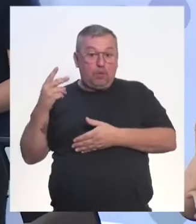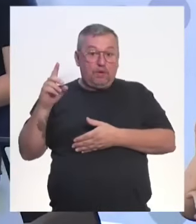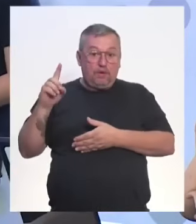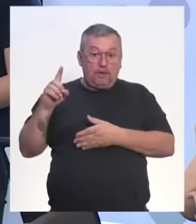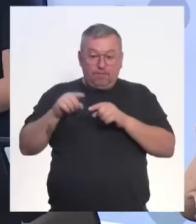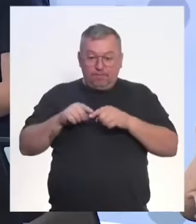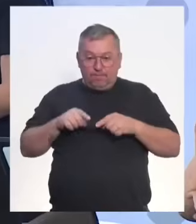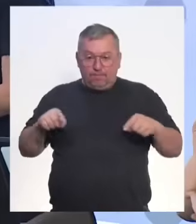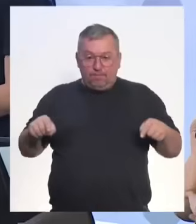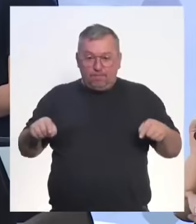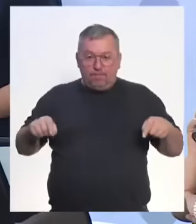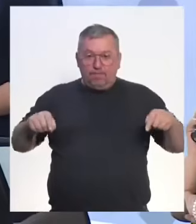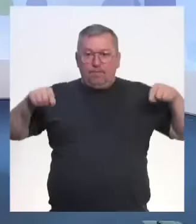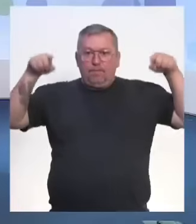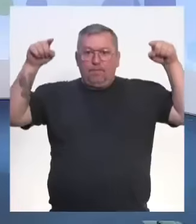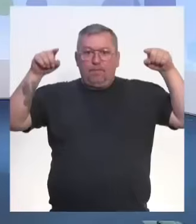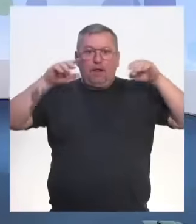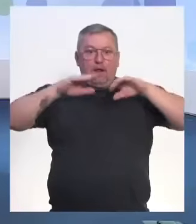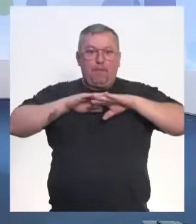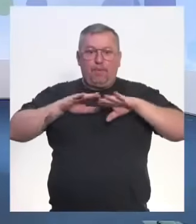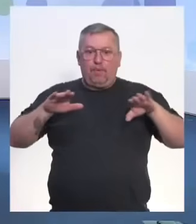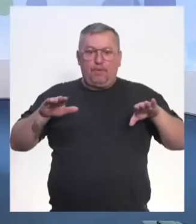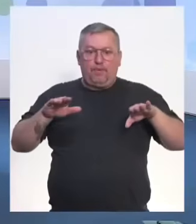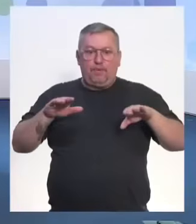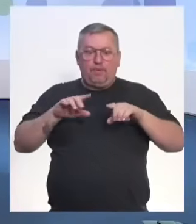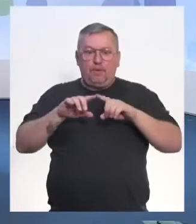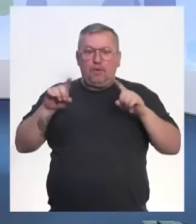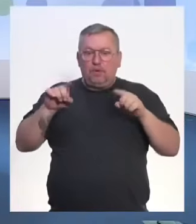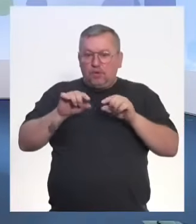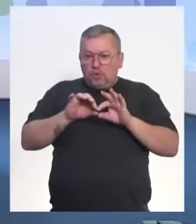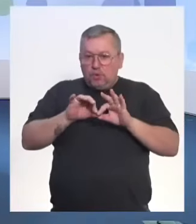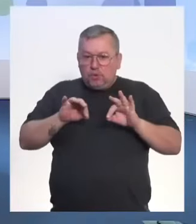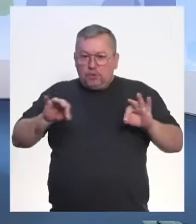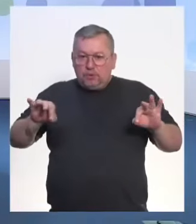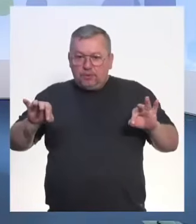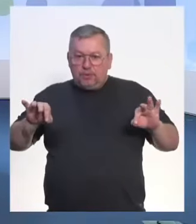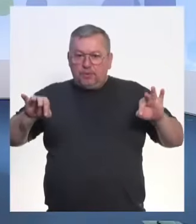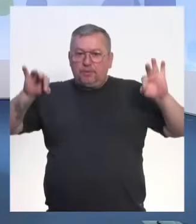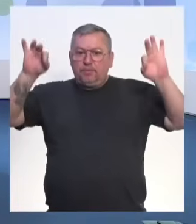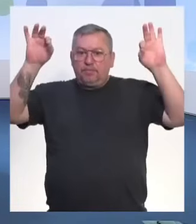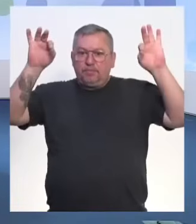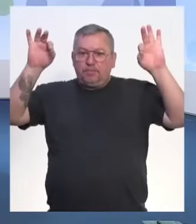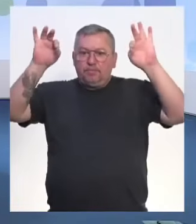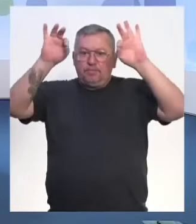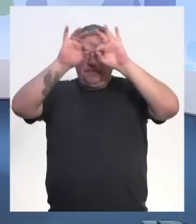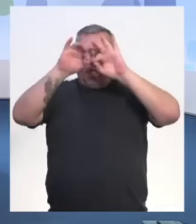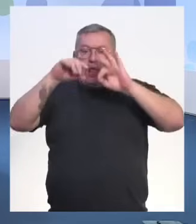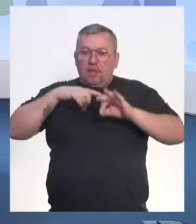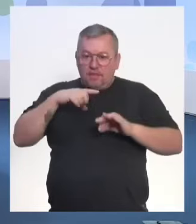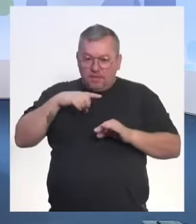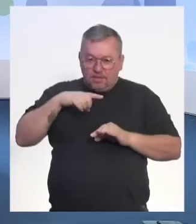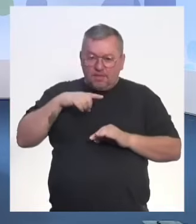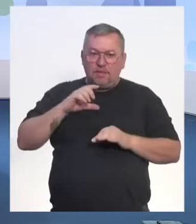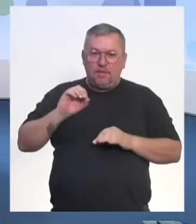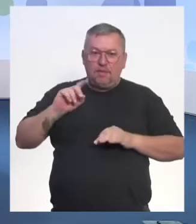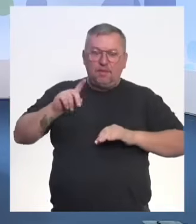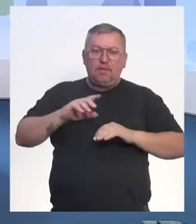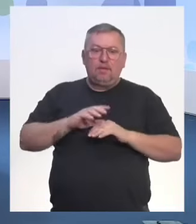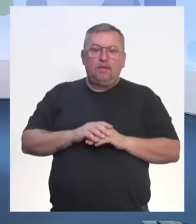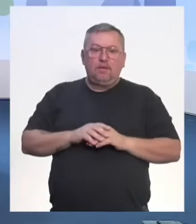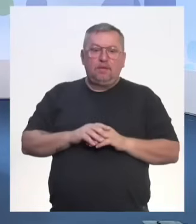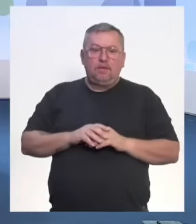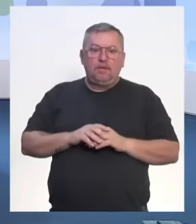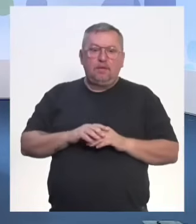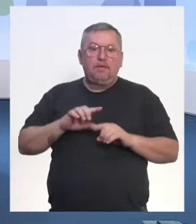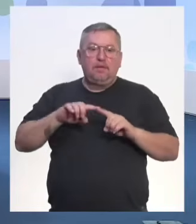parte horizontal, essa parte vertical, ou largura e altura, alguns podem até chamar de comprimento,